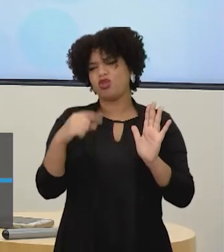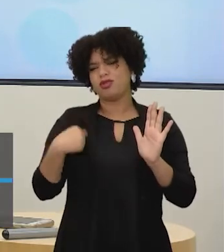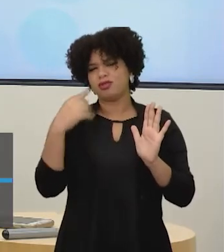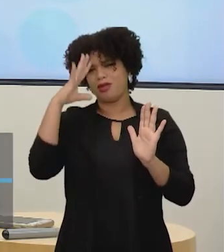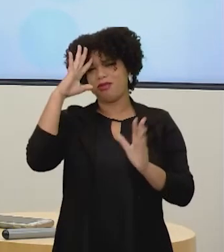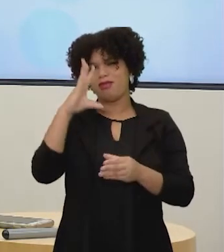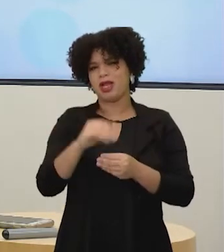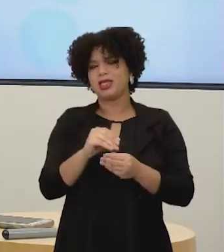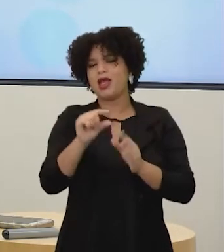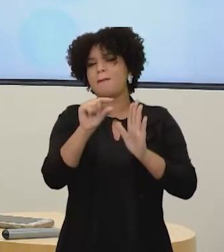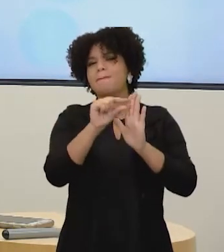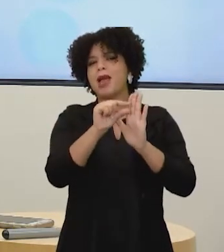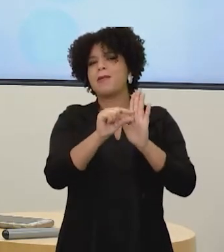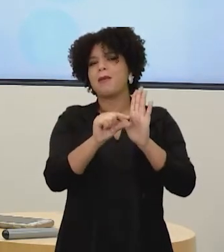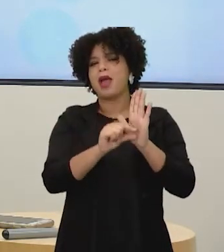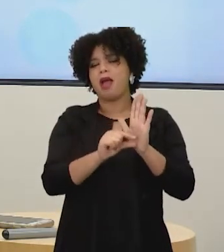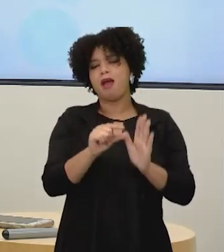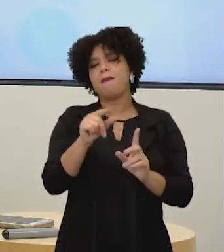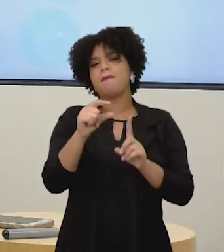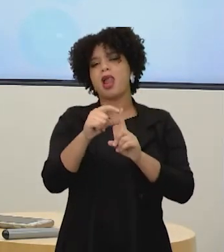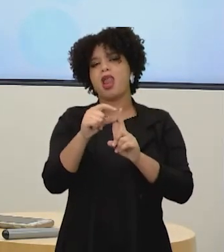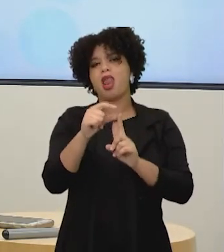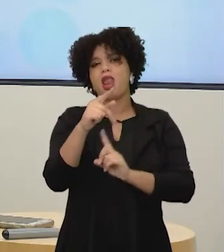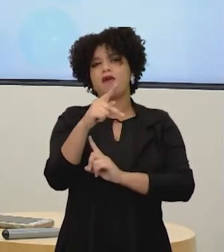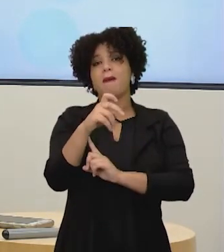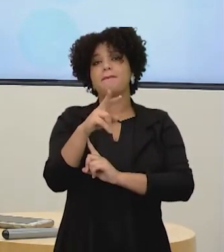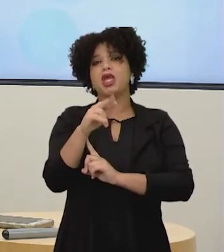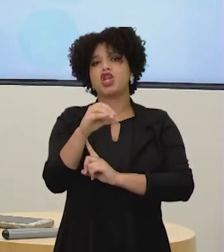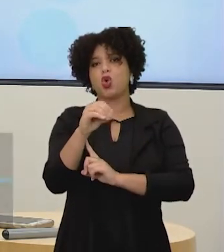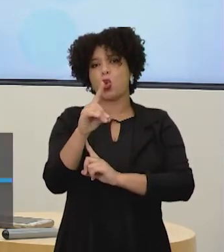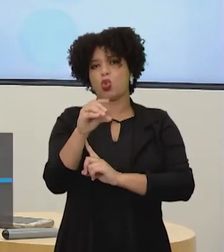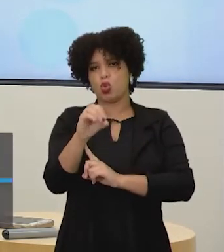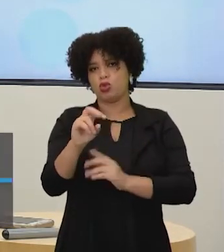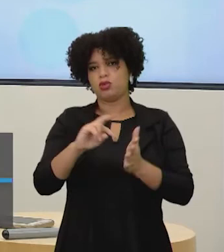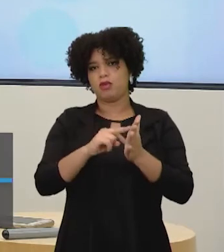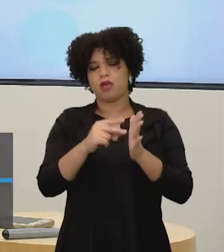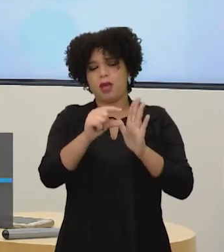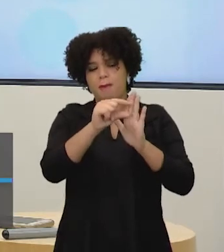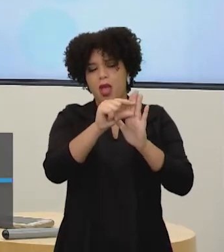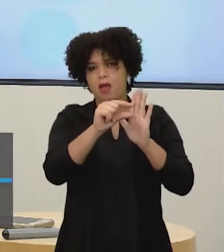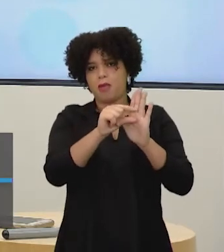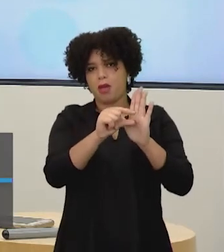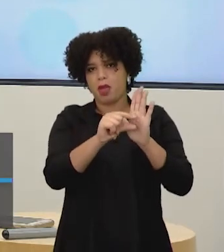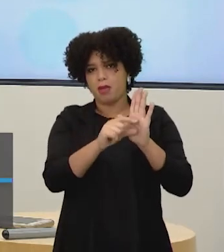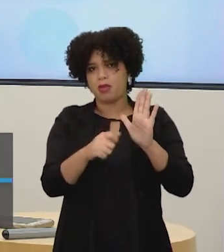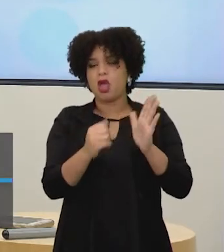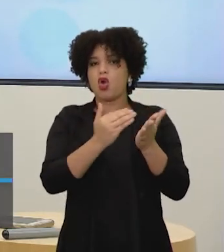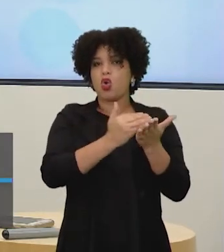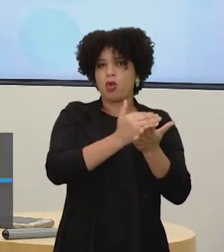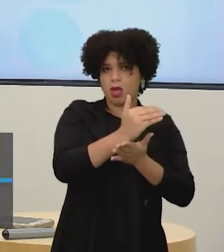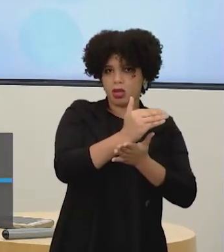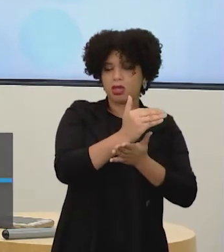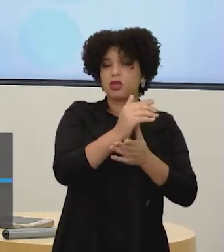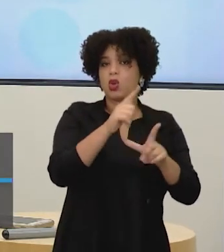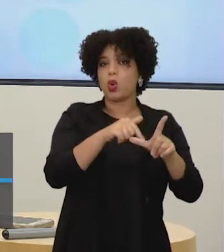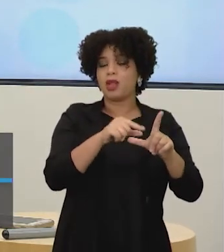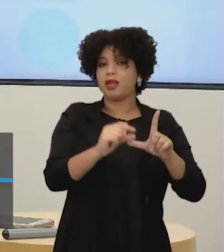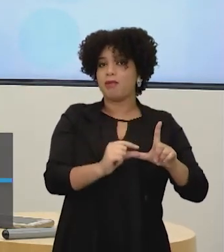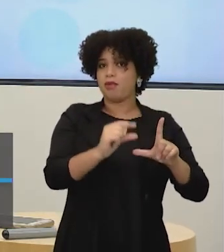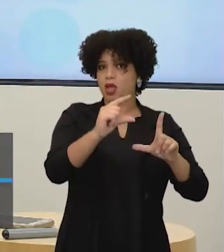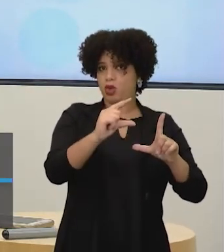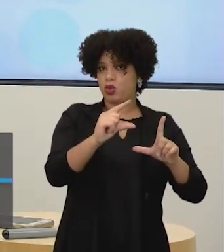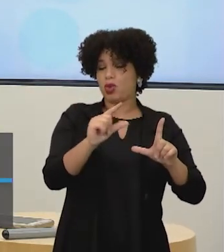Então uma definição mais básica é essa, começa com uma letra maiúscula, termina com um ponto de finalização, que pode ser um ponto final, um ponto de interrogação, um